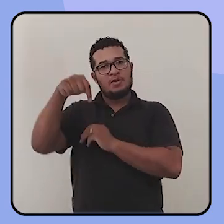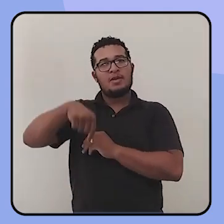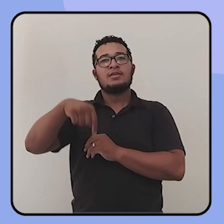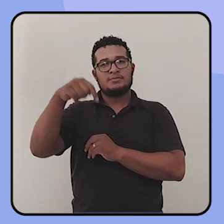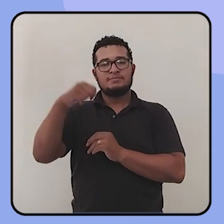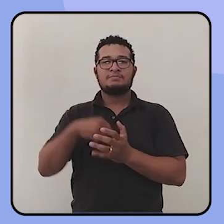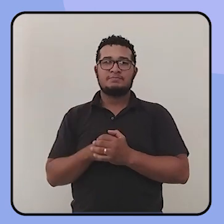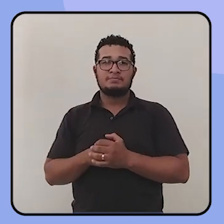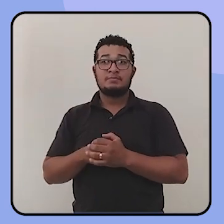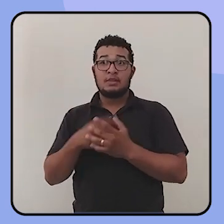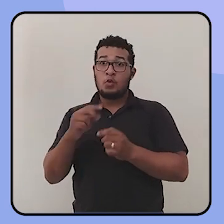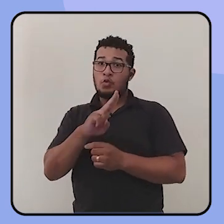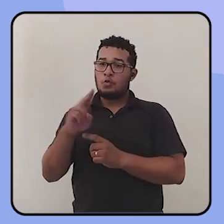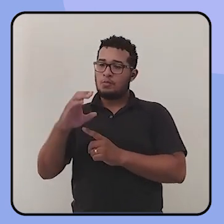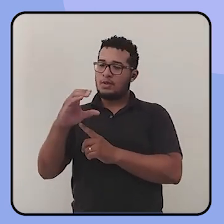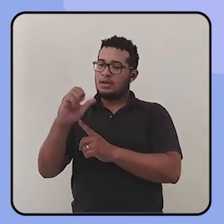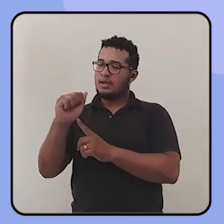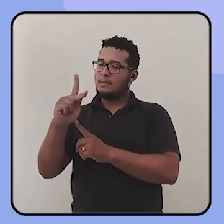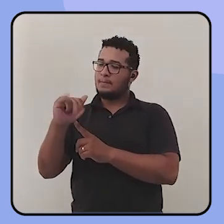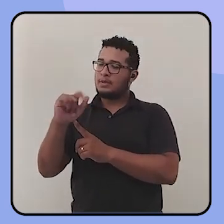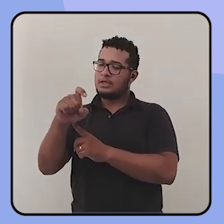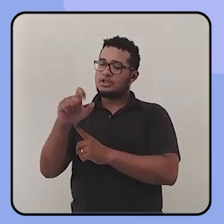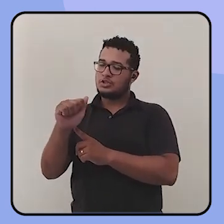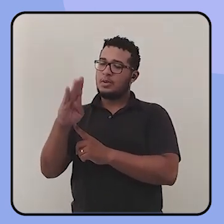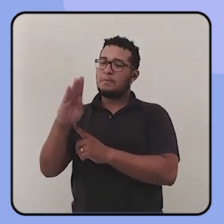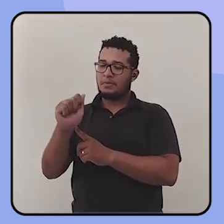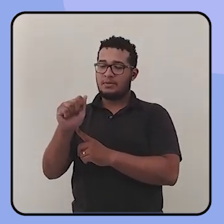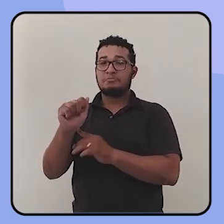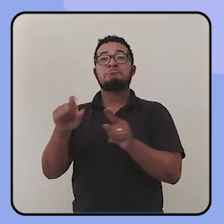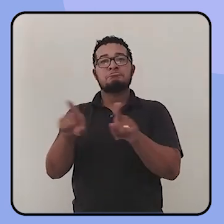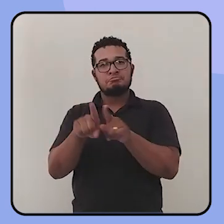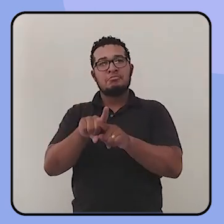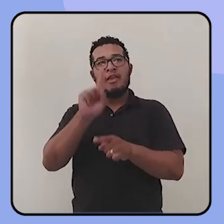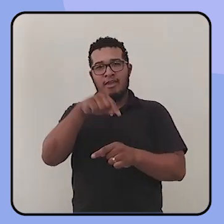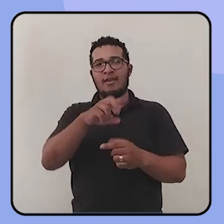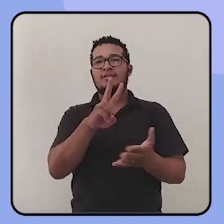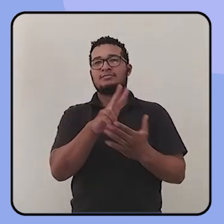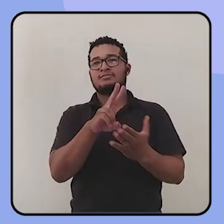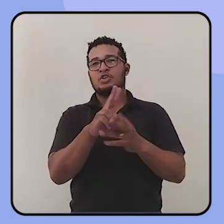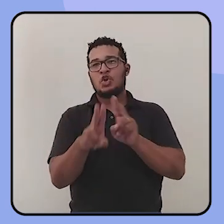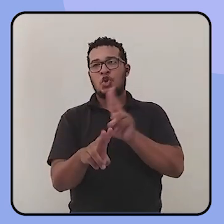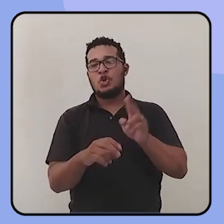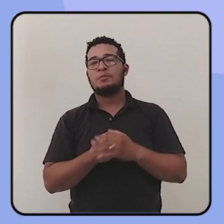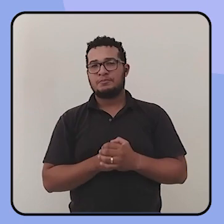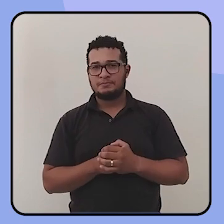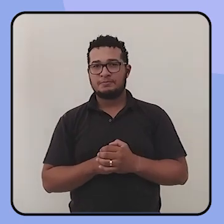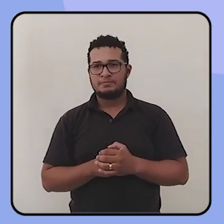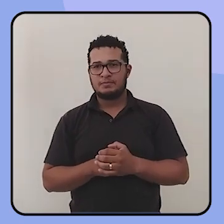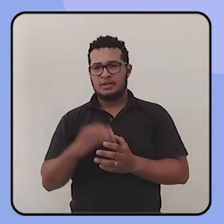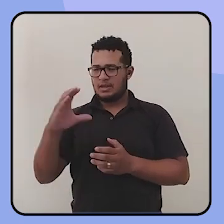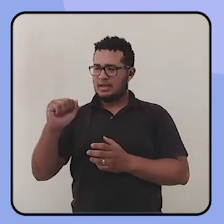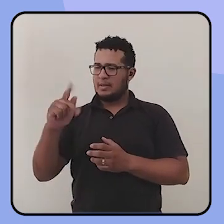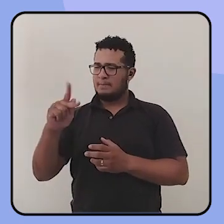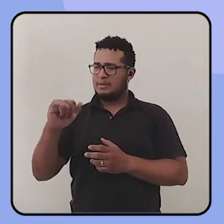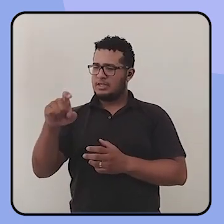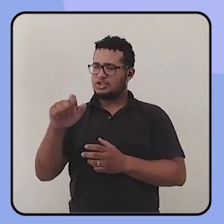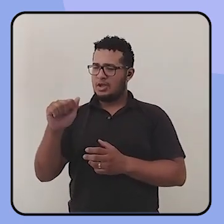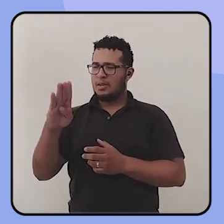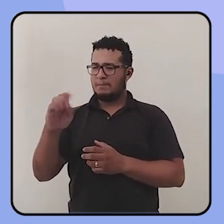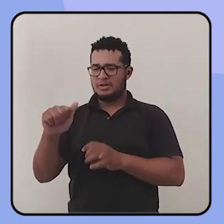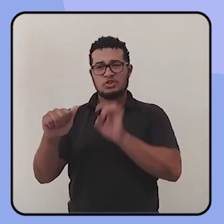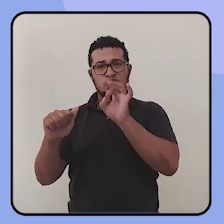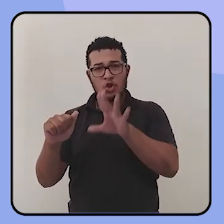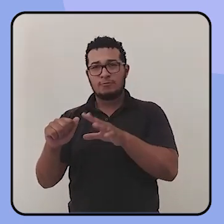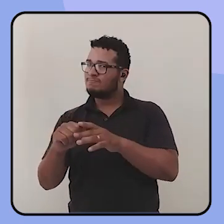capixabas. Inclusive, o nome capixaba é o nome também indígena. Inclusive, não só esse nome capixaba. O nosso estado ele